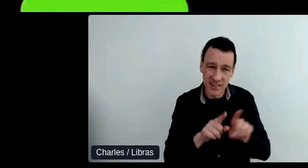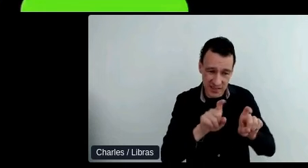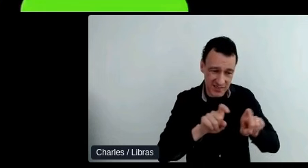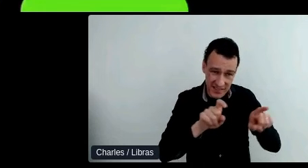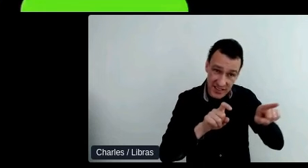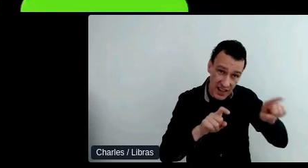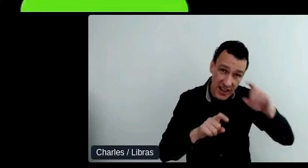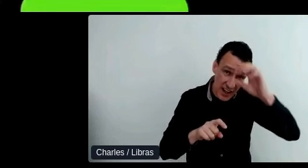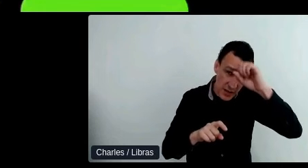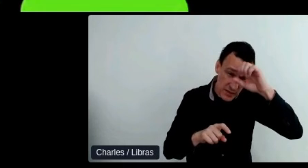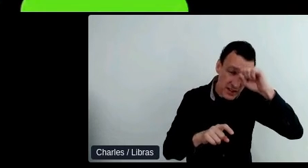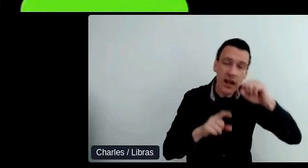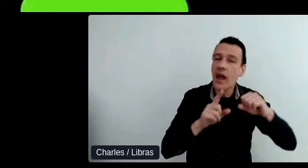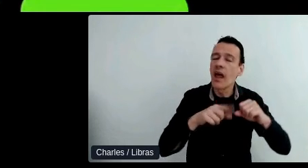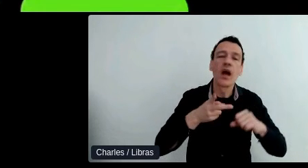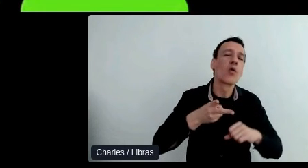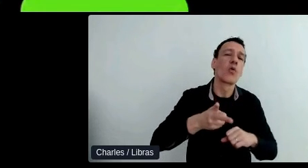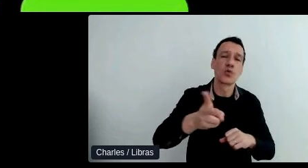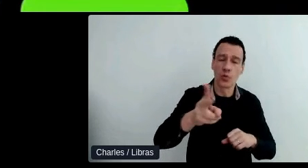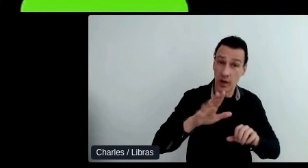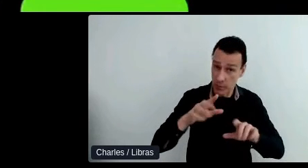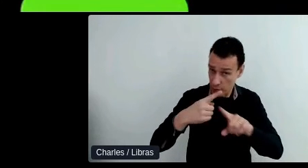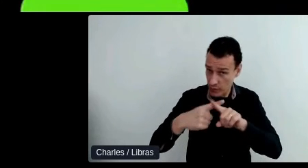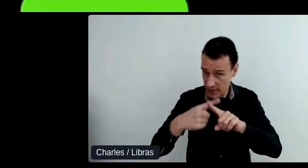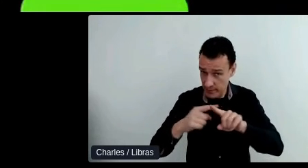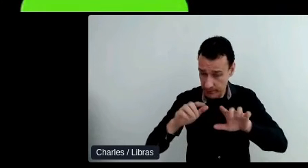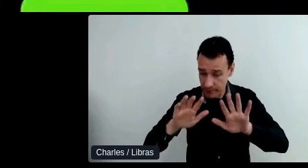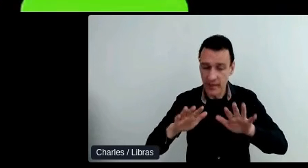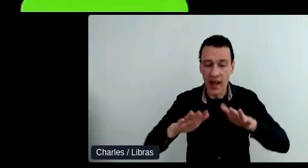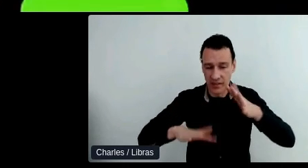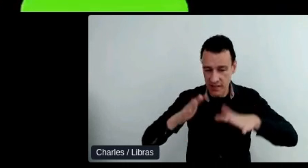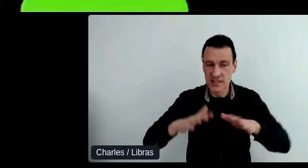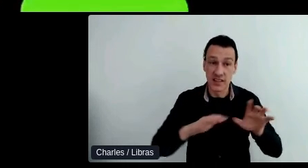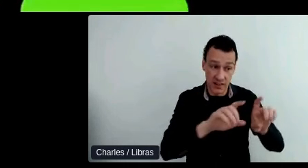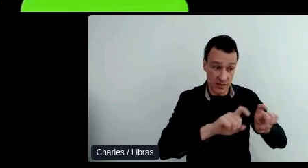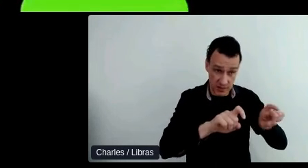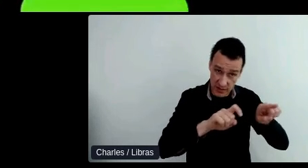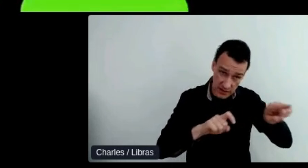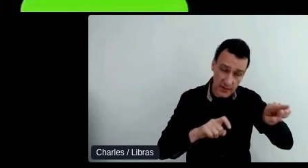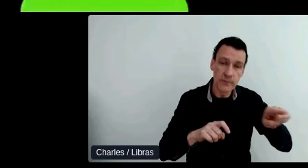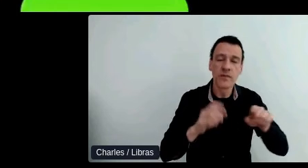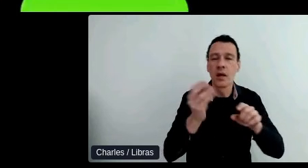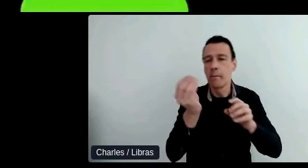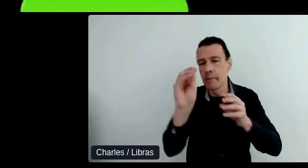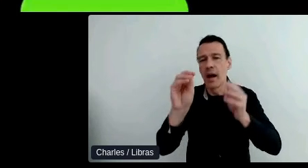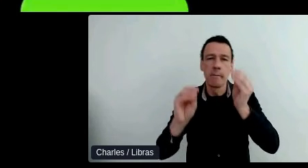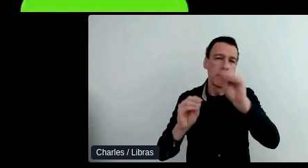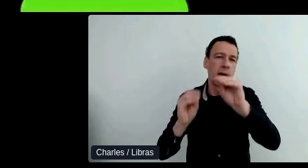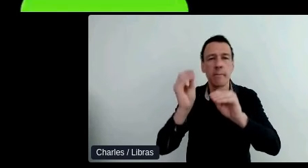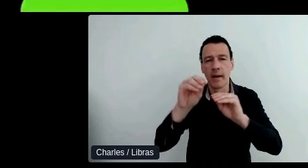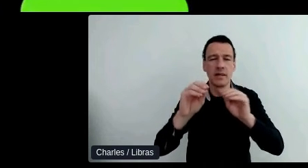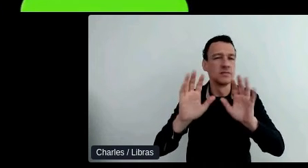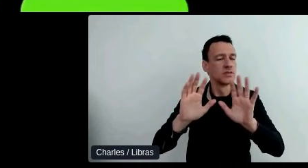produção, acabou, porque eles vão subir e vão continuar aprendendo, como a Thay aprendeu, como a Sim aprendeu.